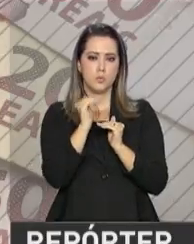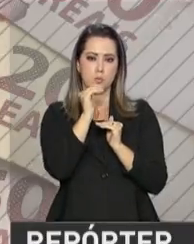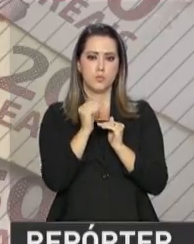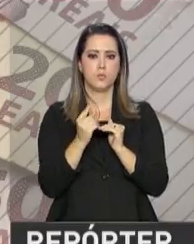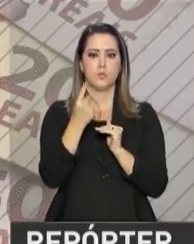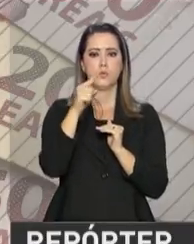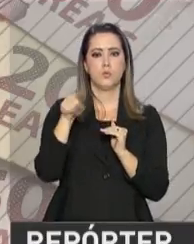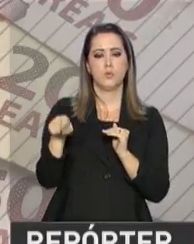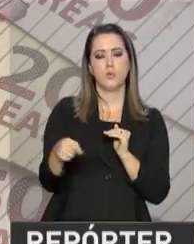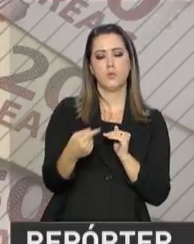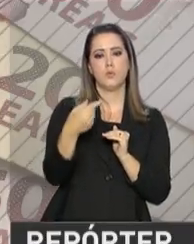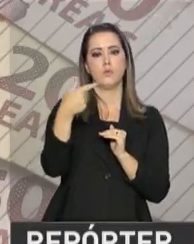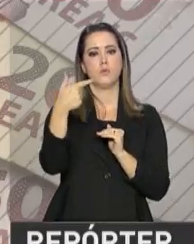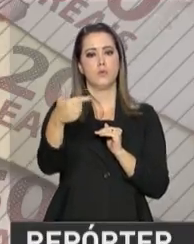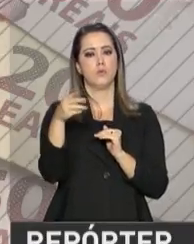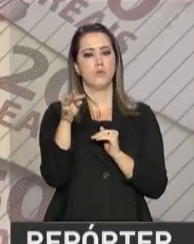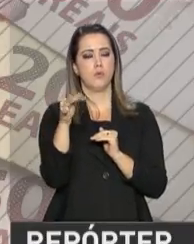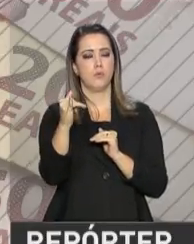de